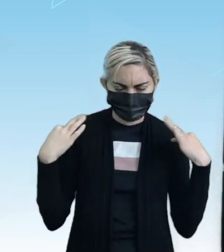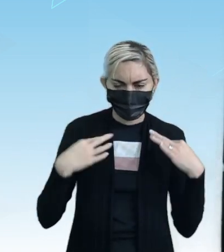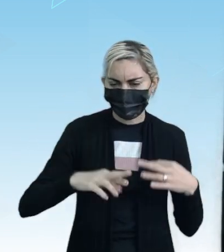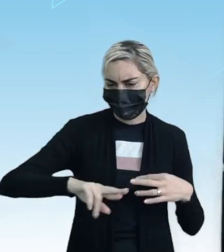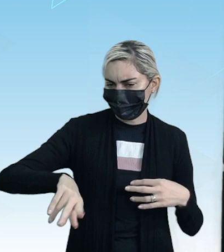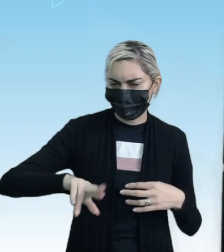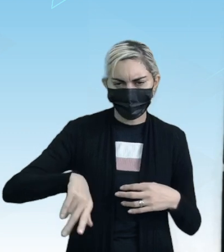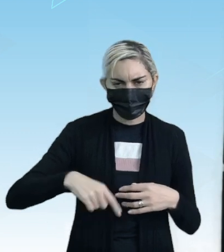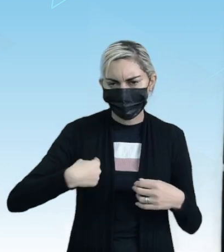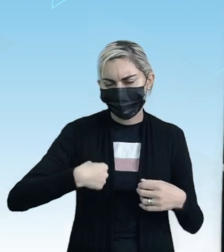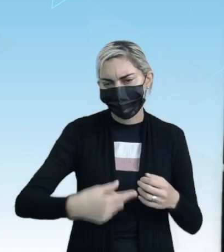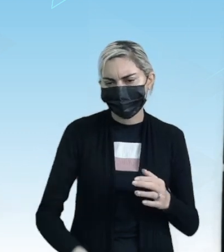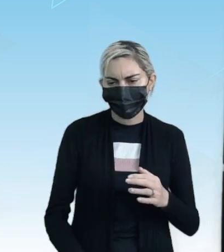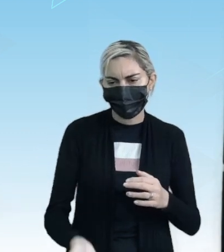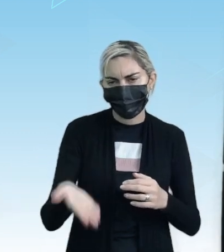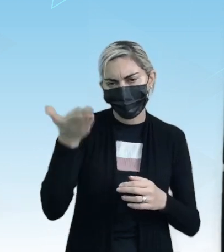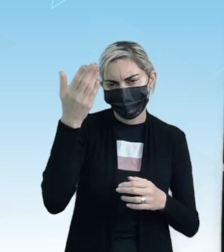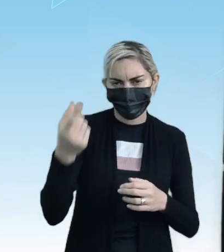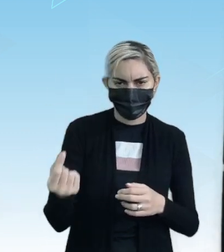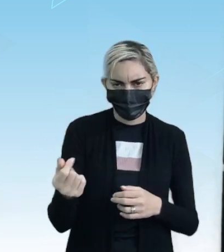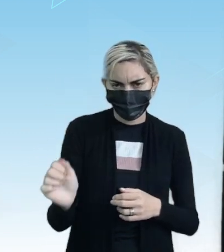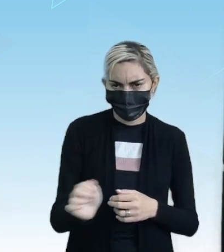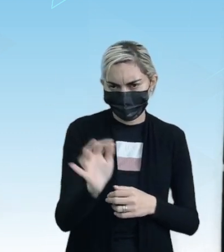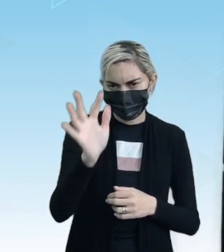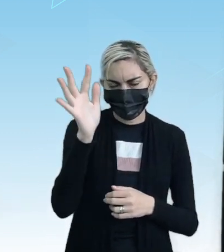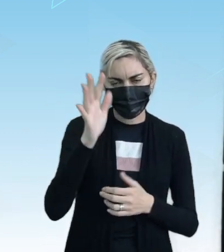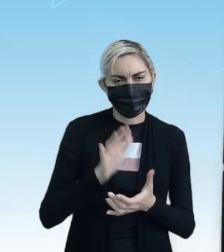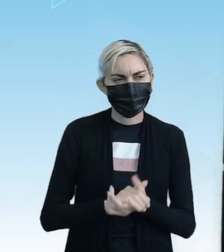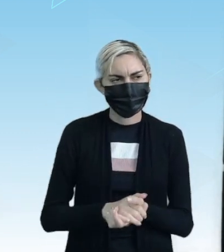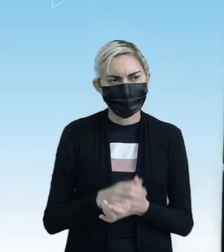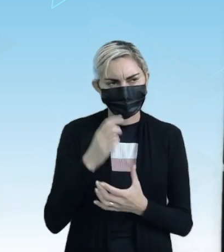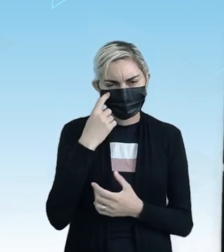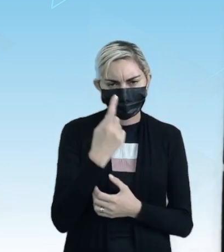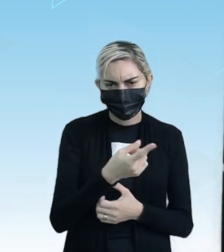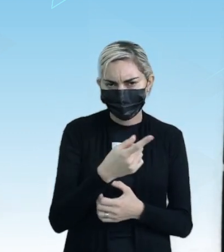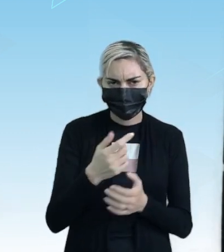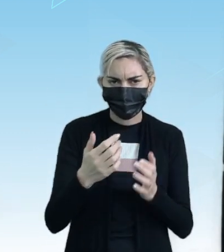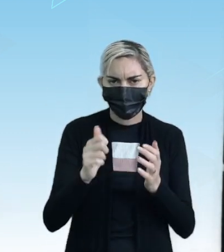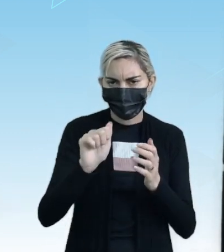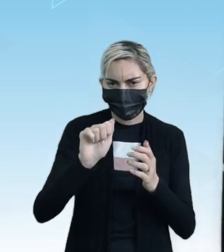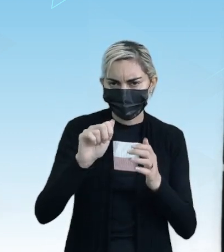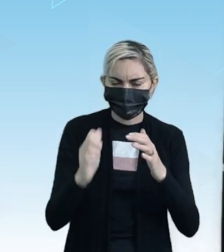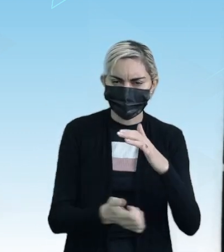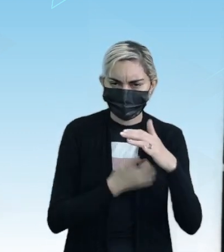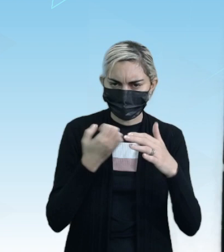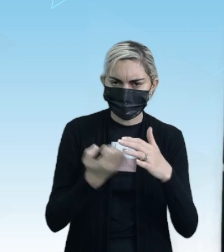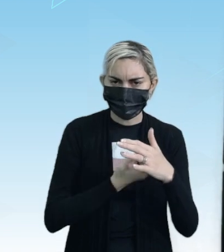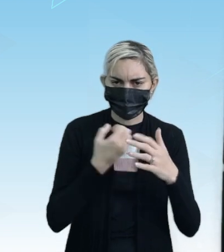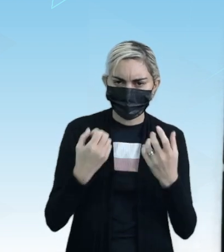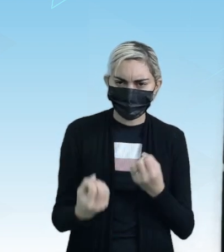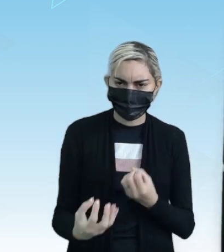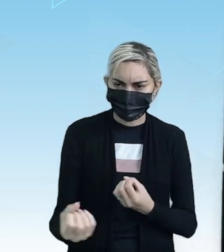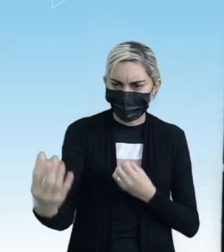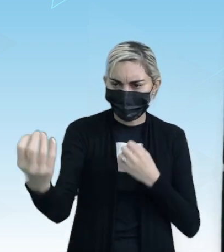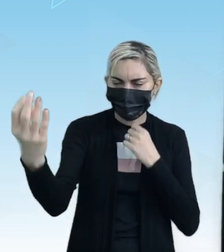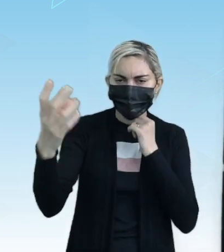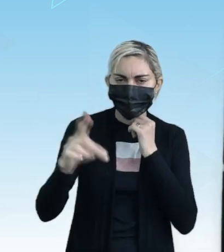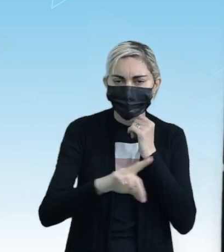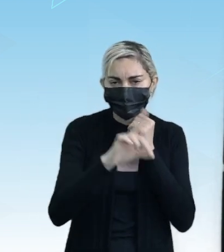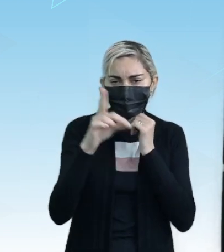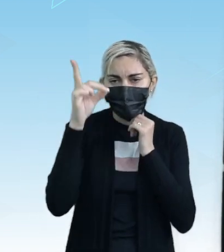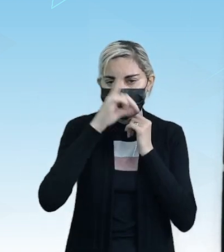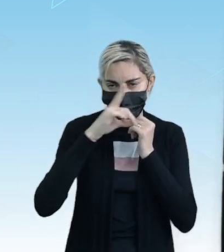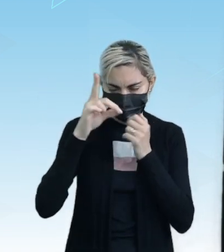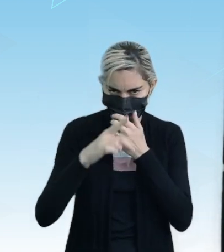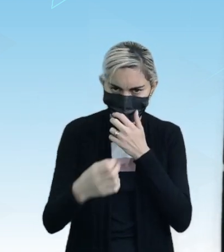não vamos aumentar o preço. Veja só, isso é uma agência de viagem que no dia domingo,